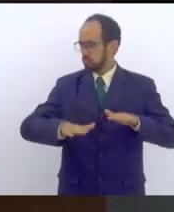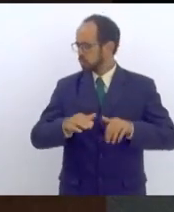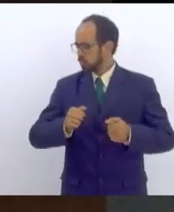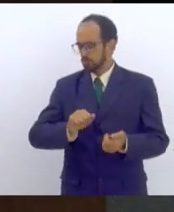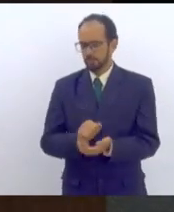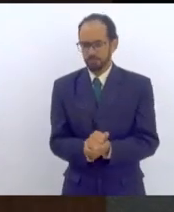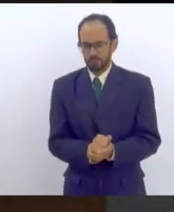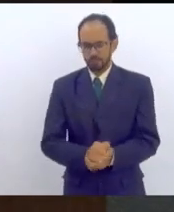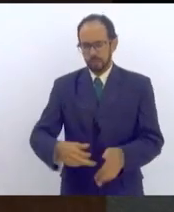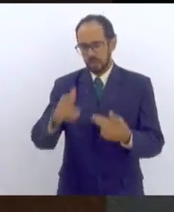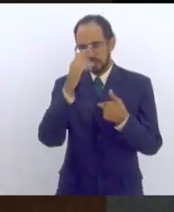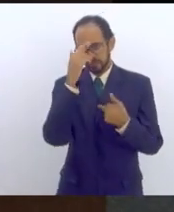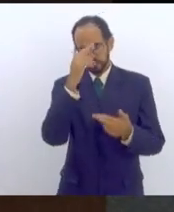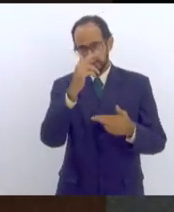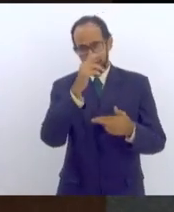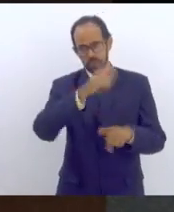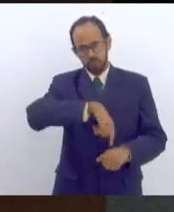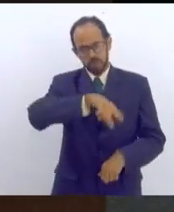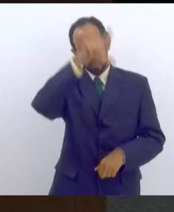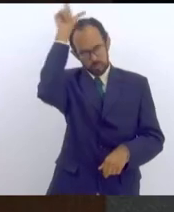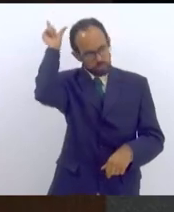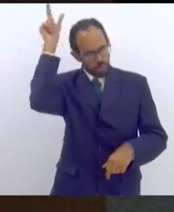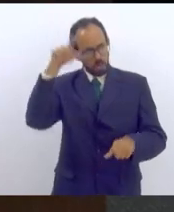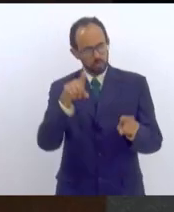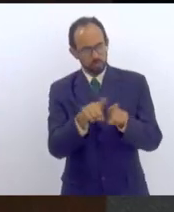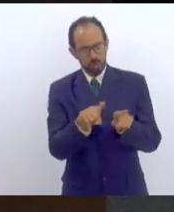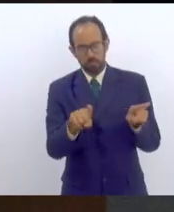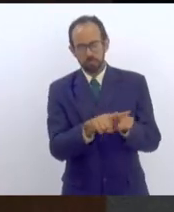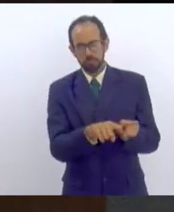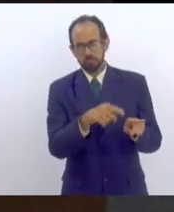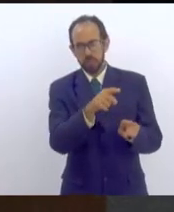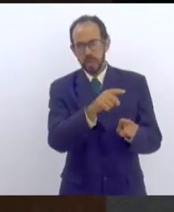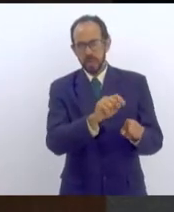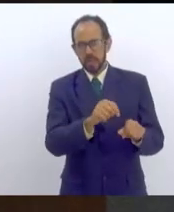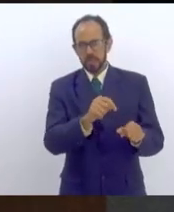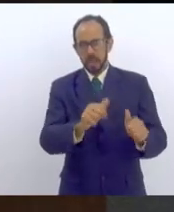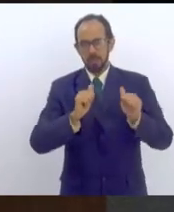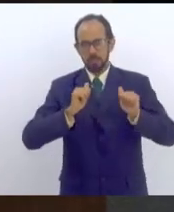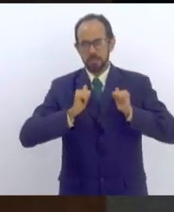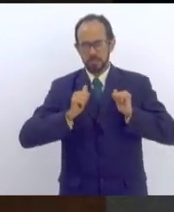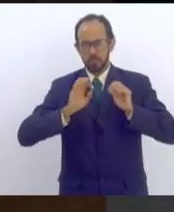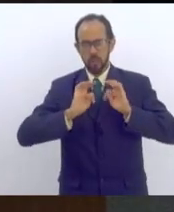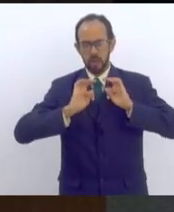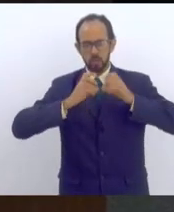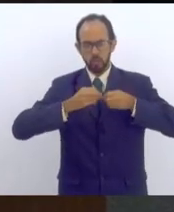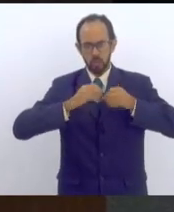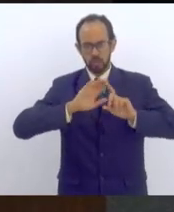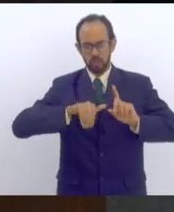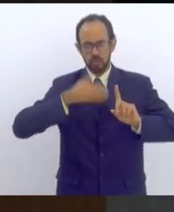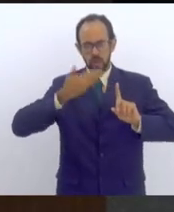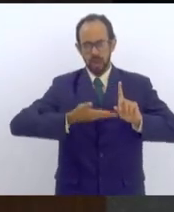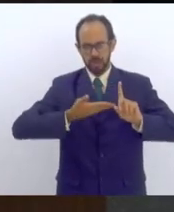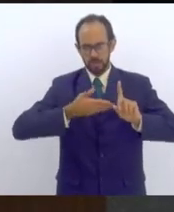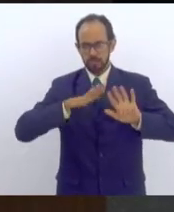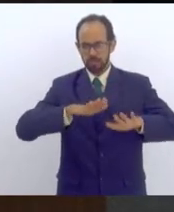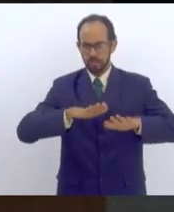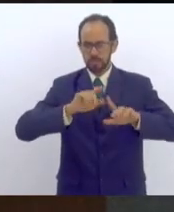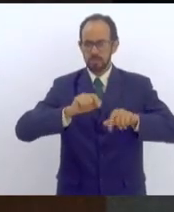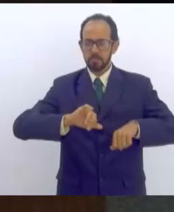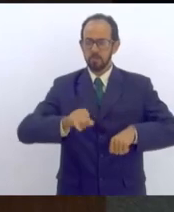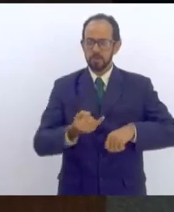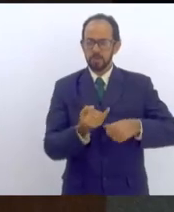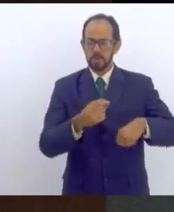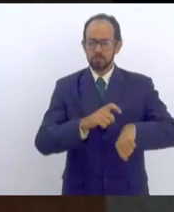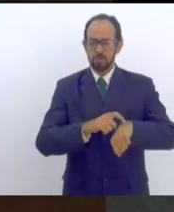do deputado Luiz Paulo pela abstenção em todas as honrarias, mas eu quero lembrar, aproveitar esse momento,